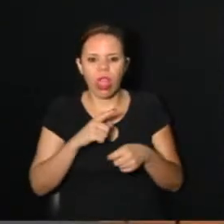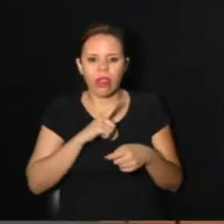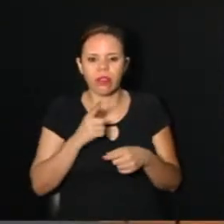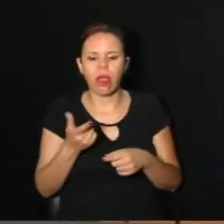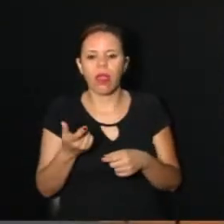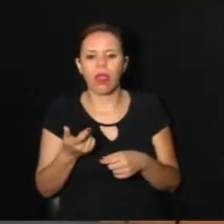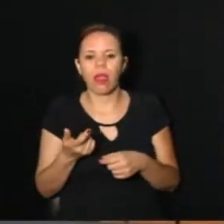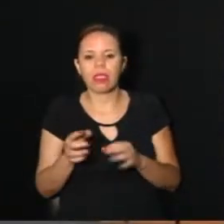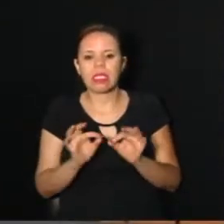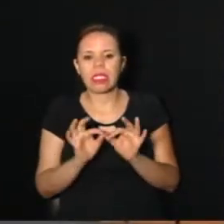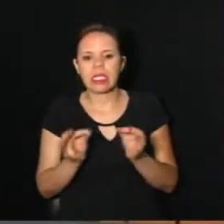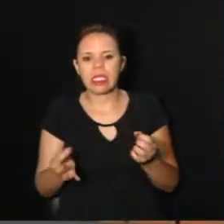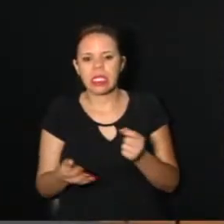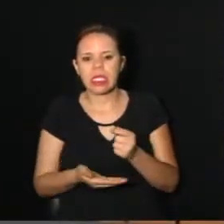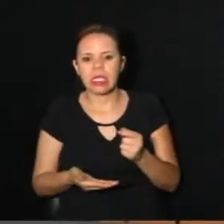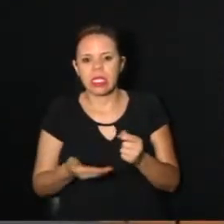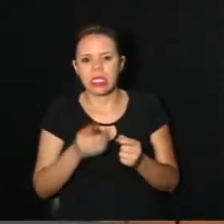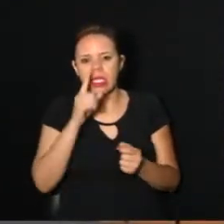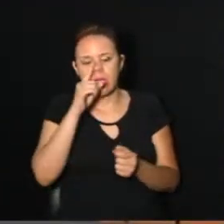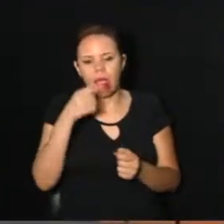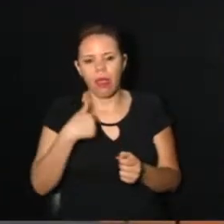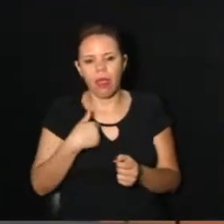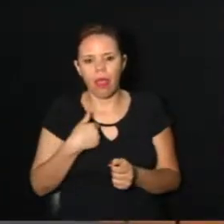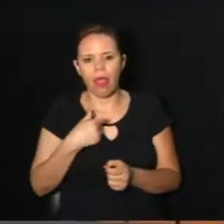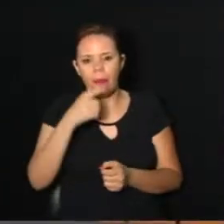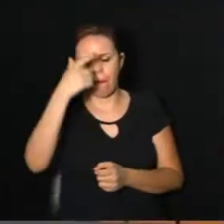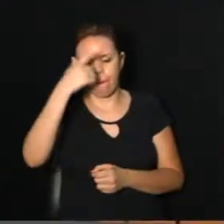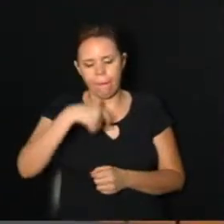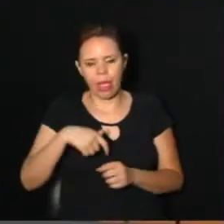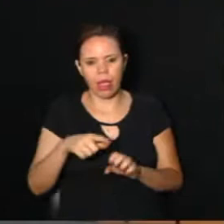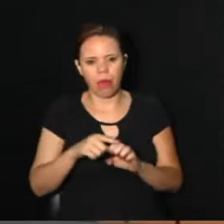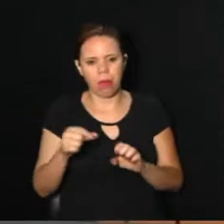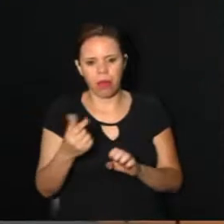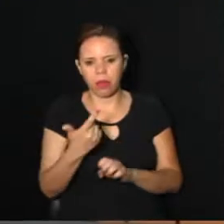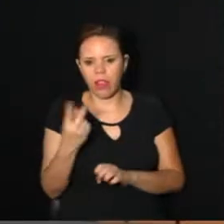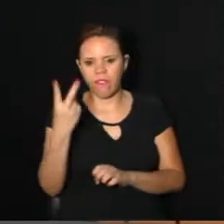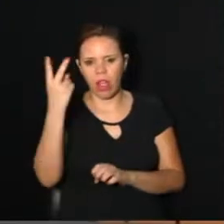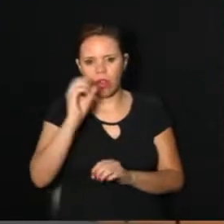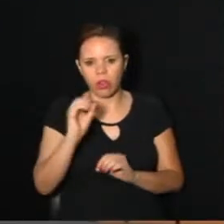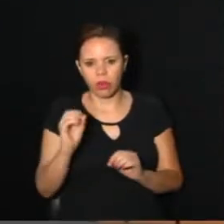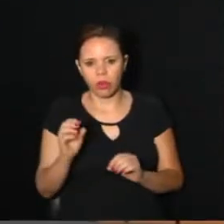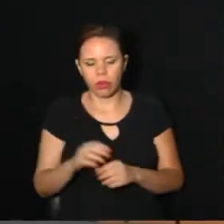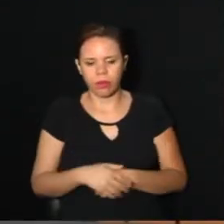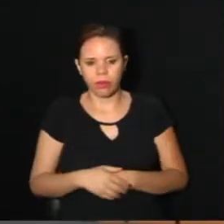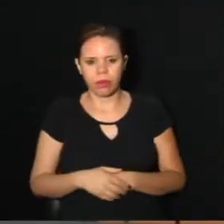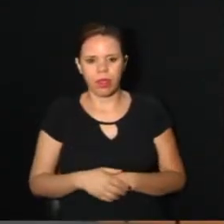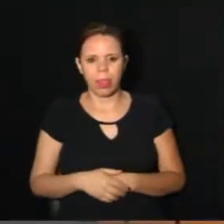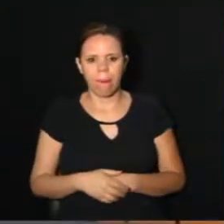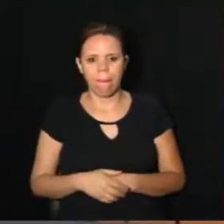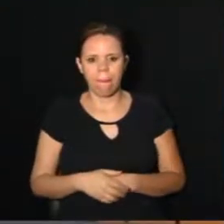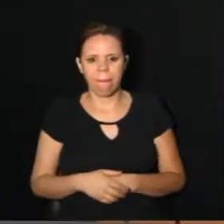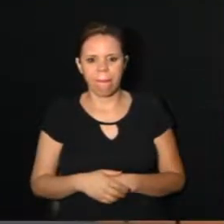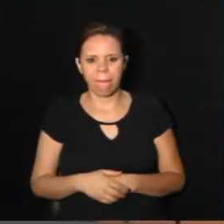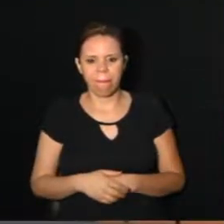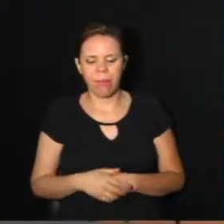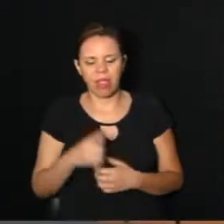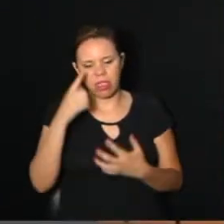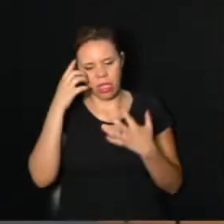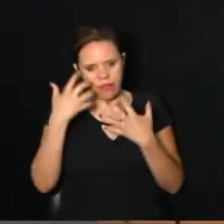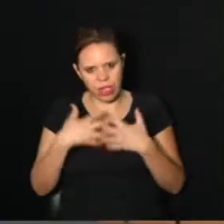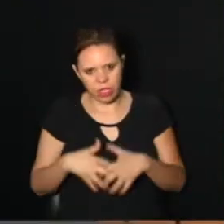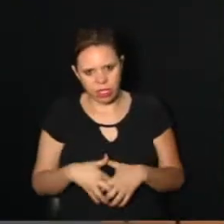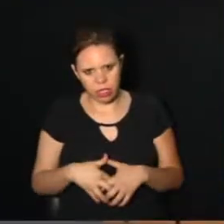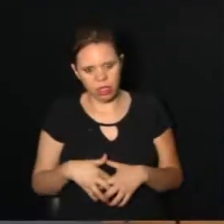risco? A palavra do empreendedor não tem valor nenhum? Então, essa reflexão que